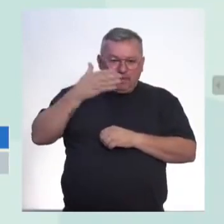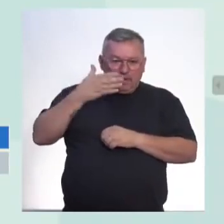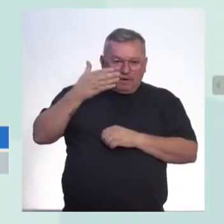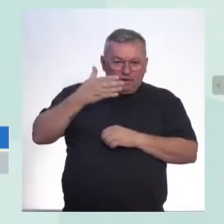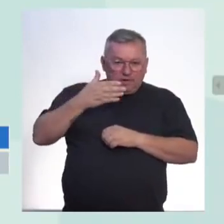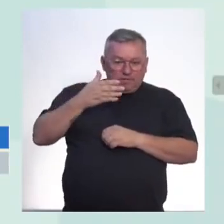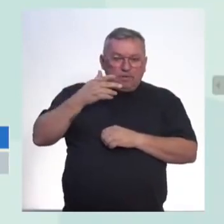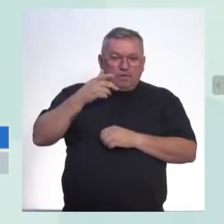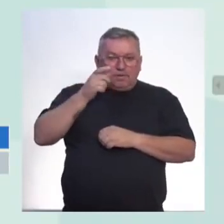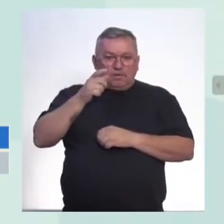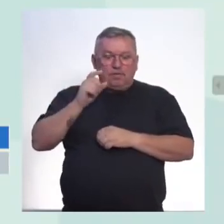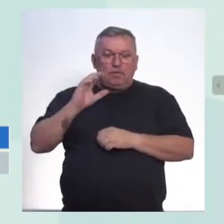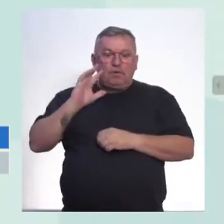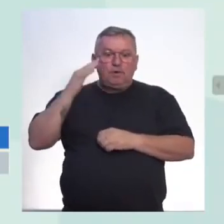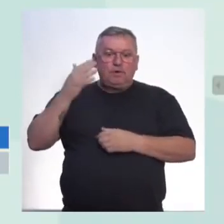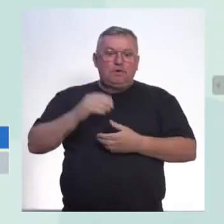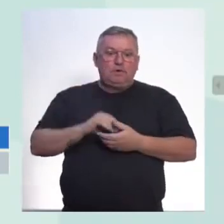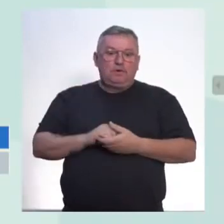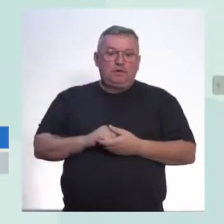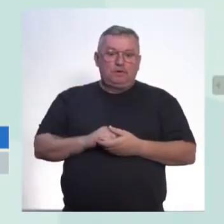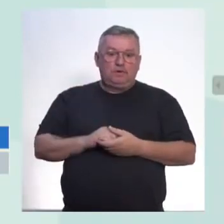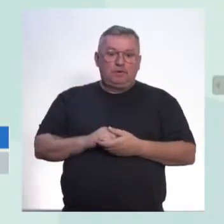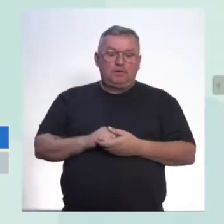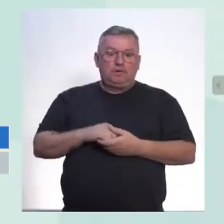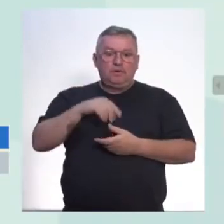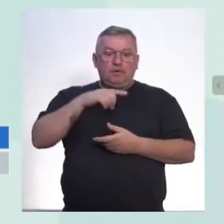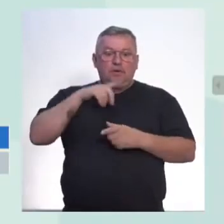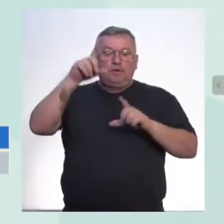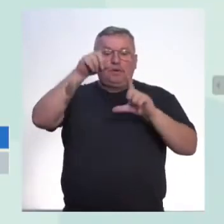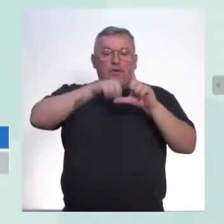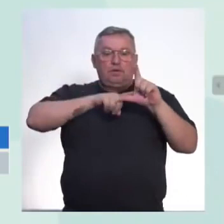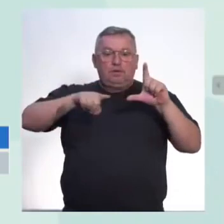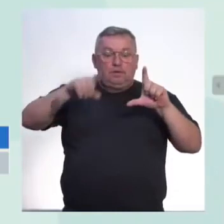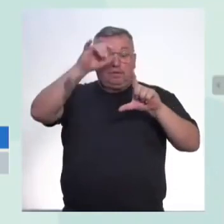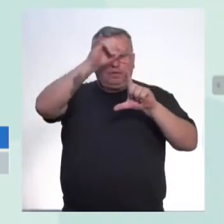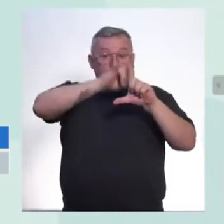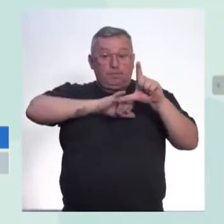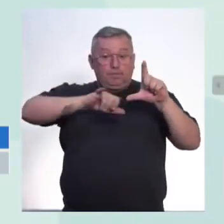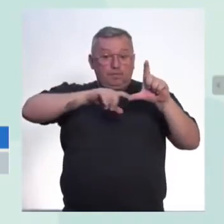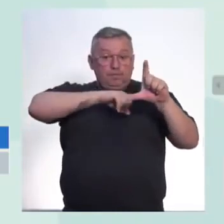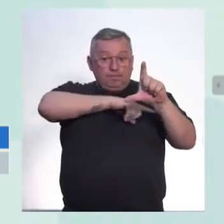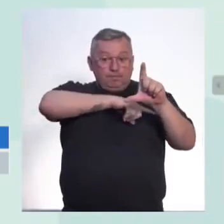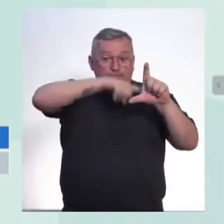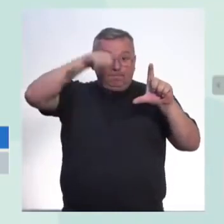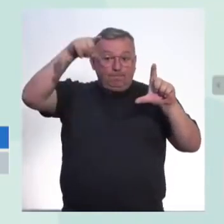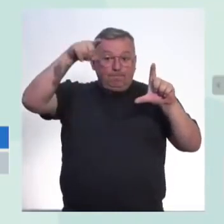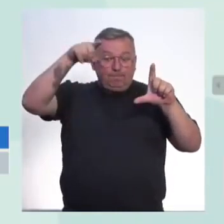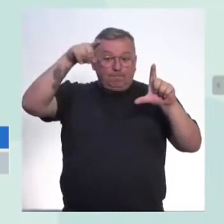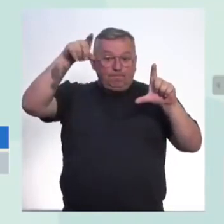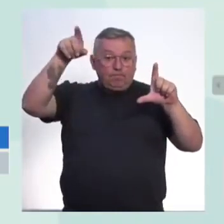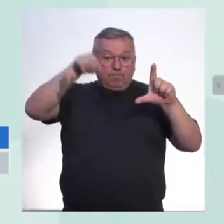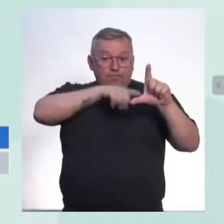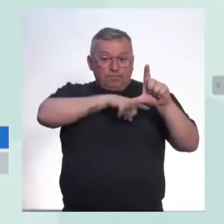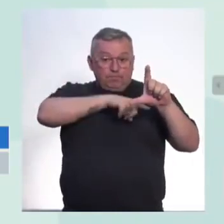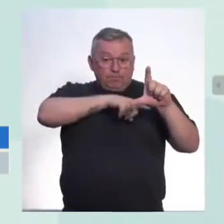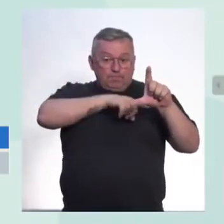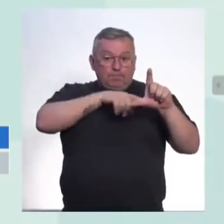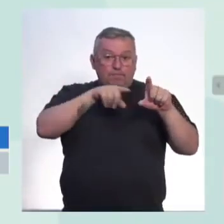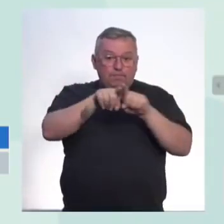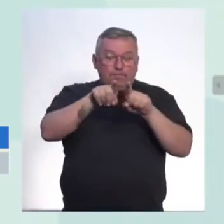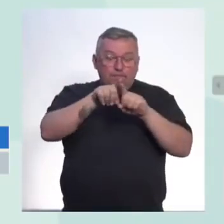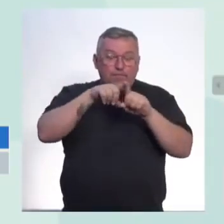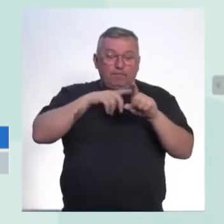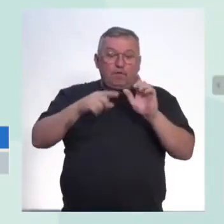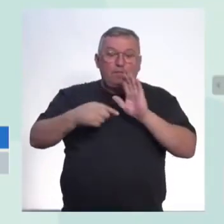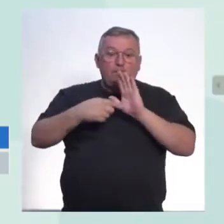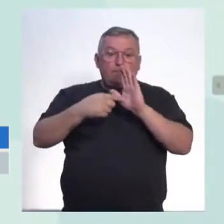Tá? Olha lá o que acontece. Tá? Nós temos o gráfico, a ideia é absolutamente a mesma, o gráfico é o mesmo, e aqui já